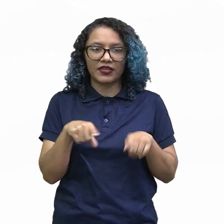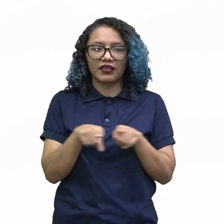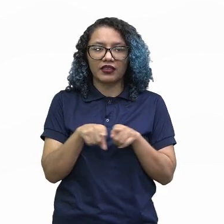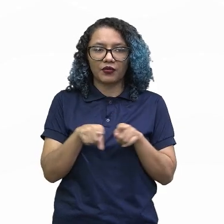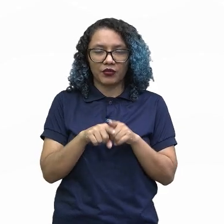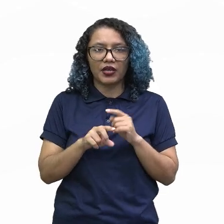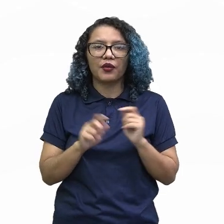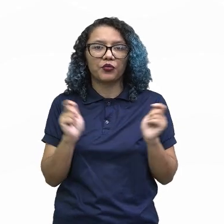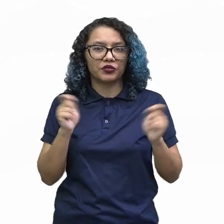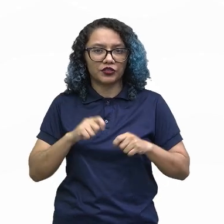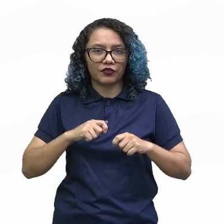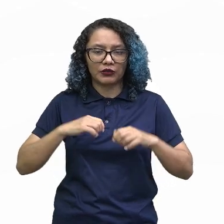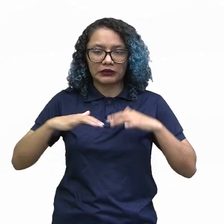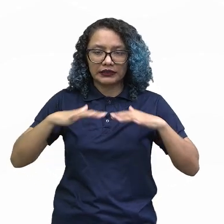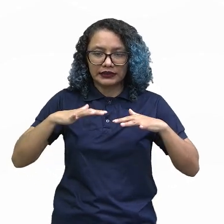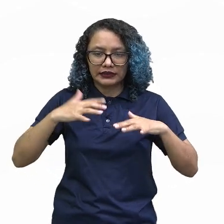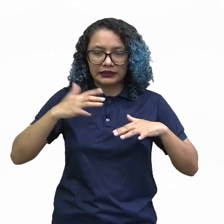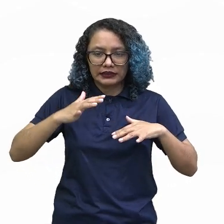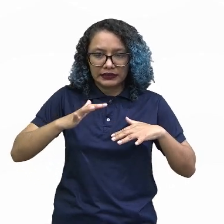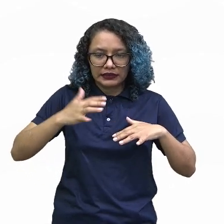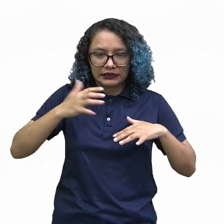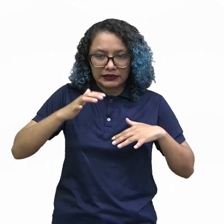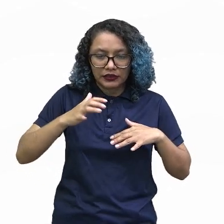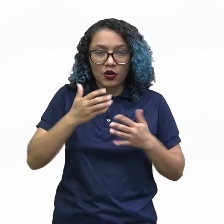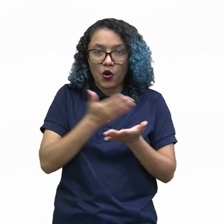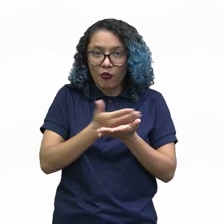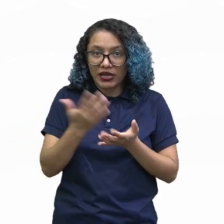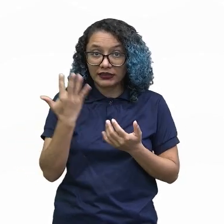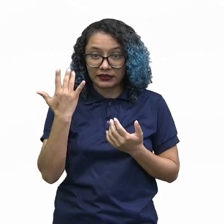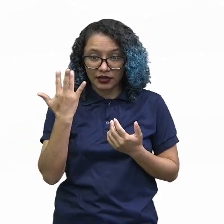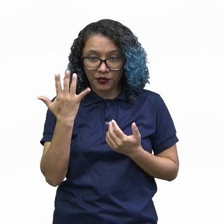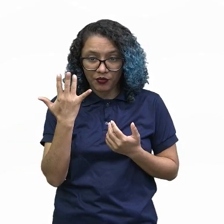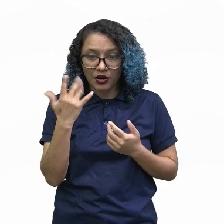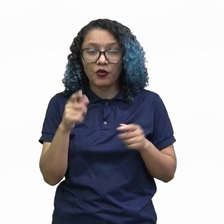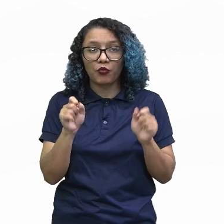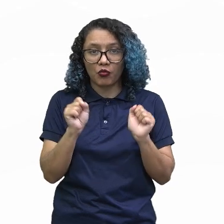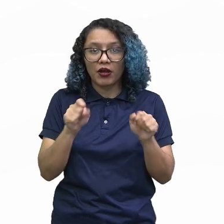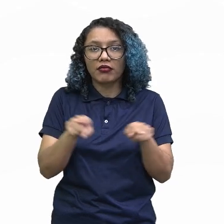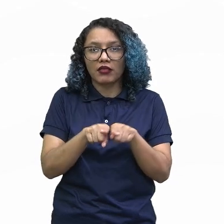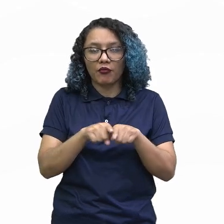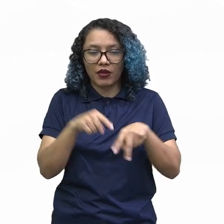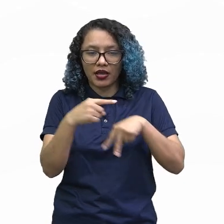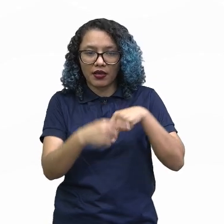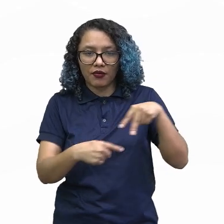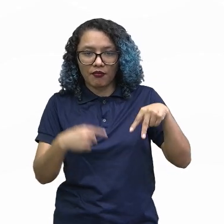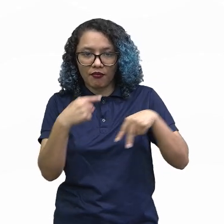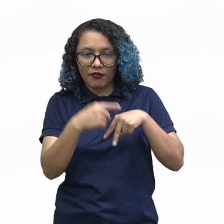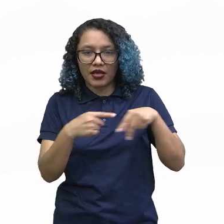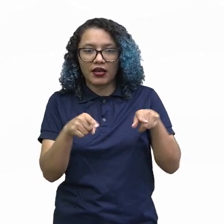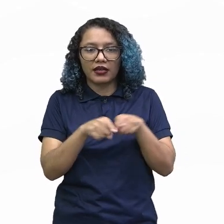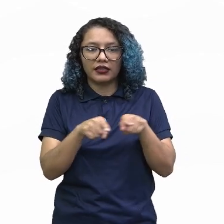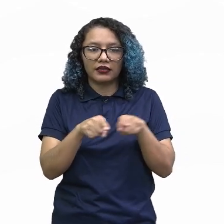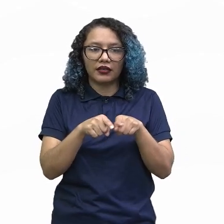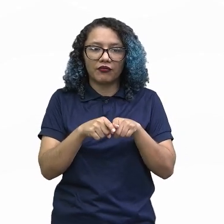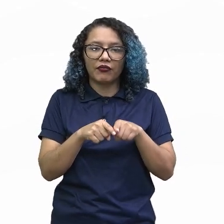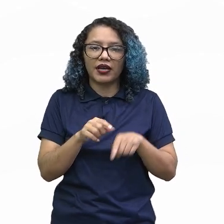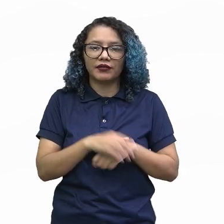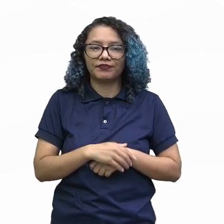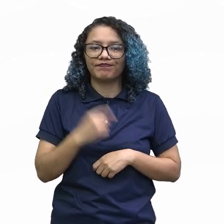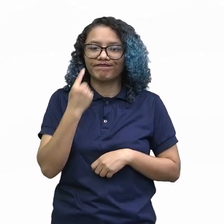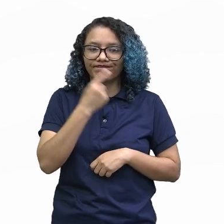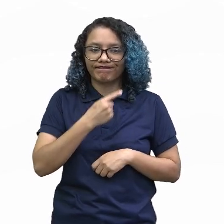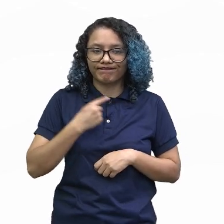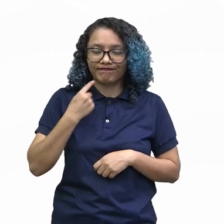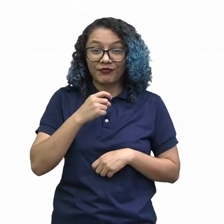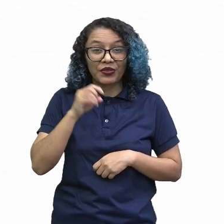ocasionar tremores que começam nas mãos e podem afetar pernas e queixo, principalmente ali quando a pessoa